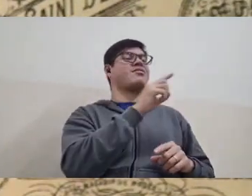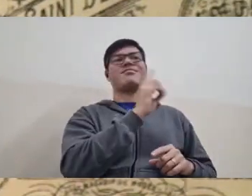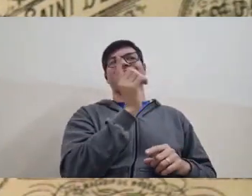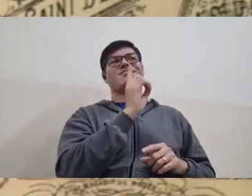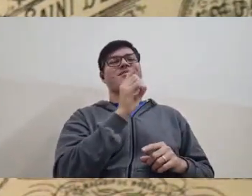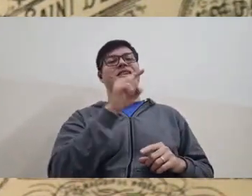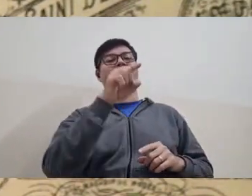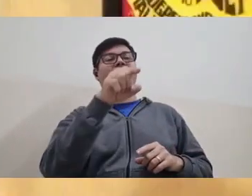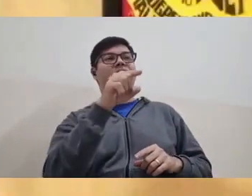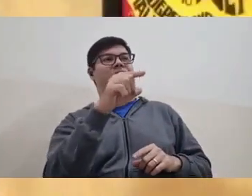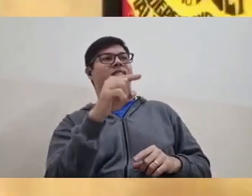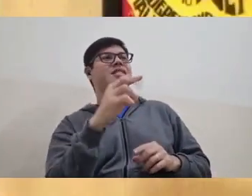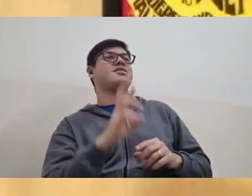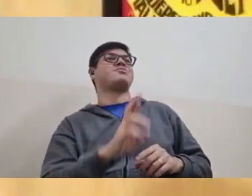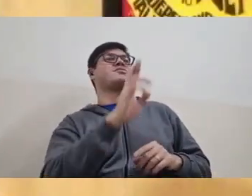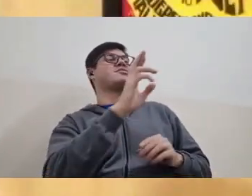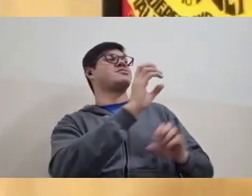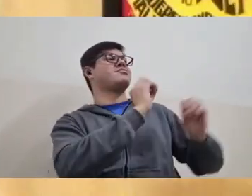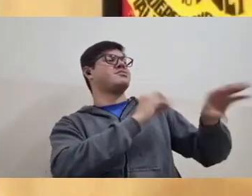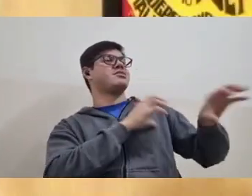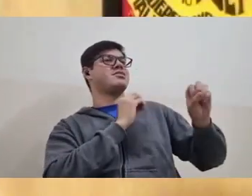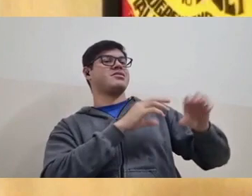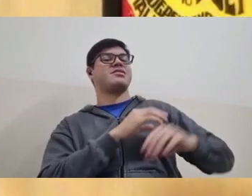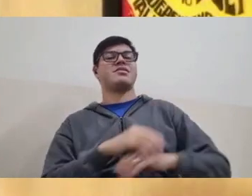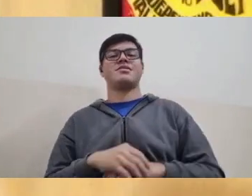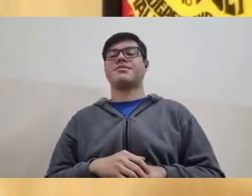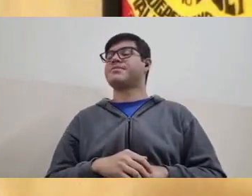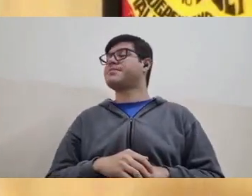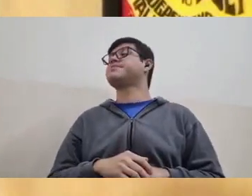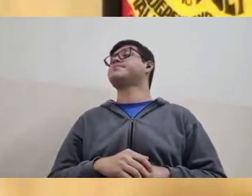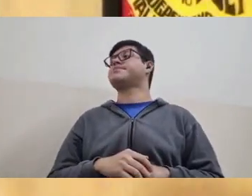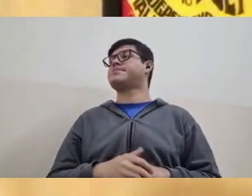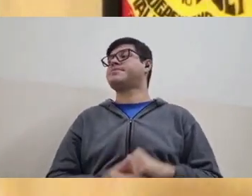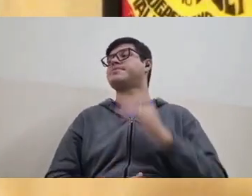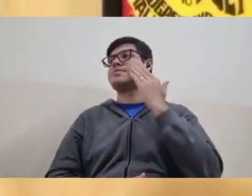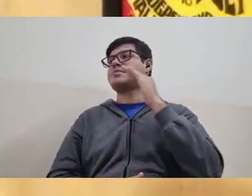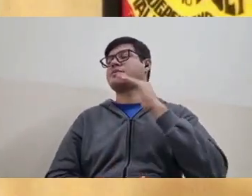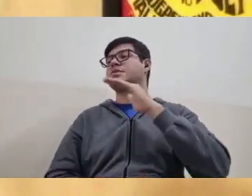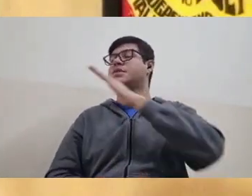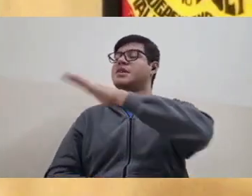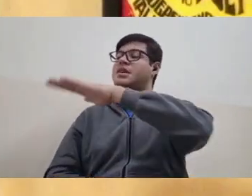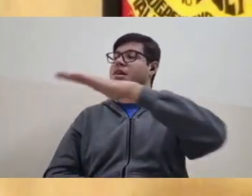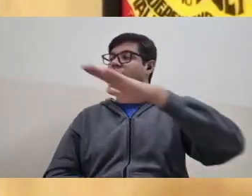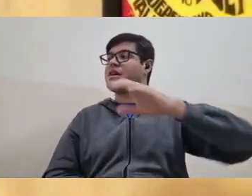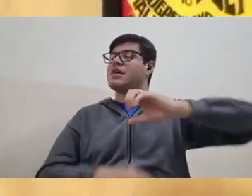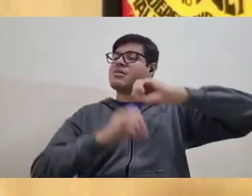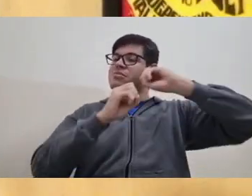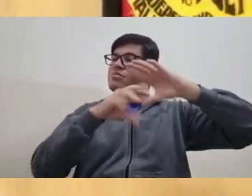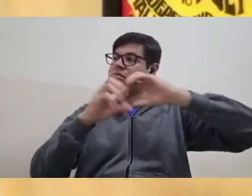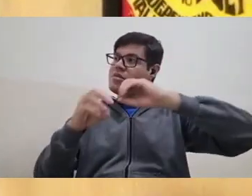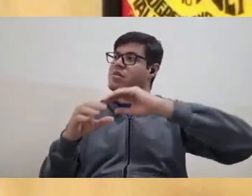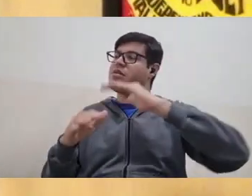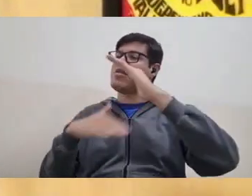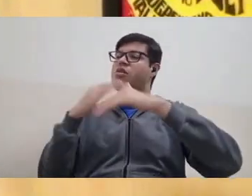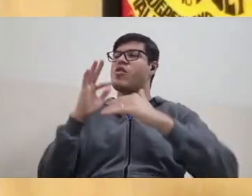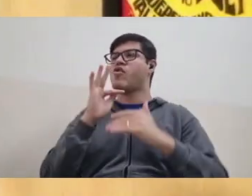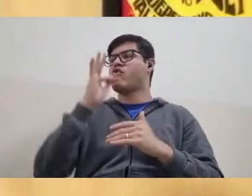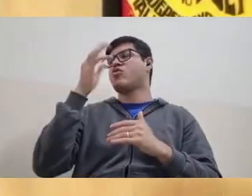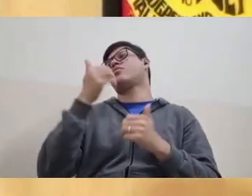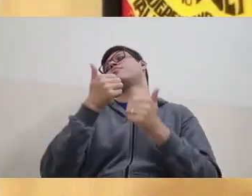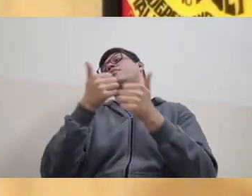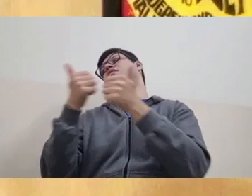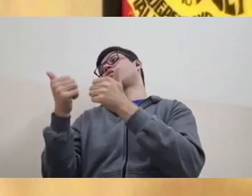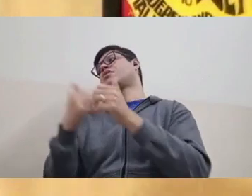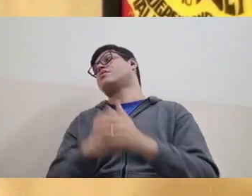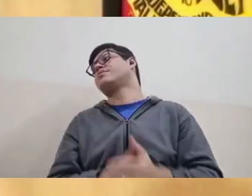tenho esperança no Brasil ainda, no mundo e no Brasil, por causa das crianças. E se a gente começar a educar melhor as crianças, vão ter um futuro